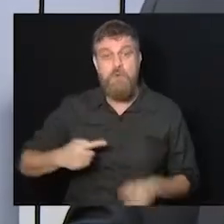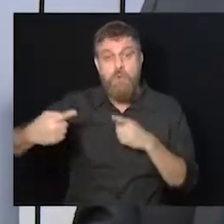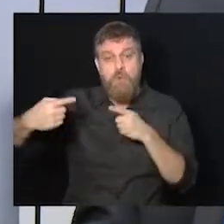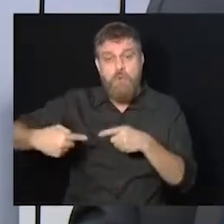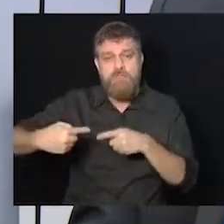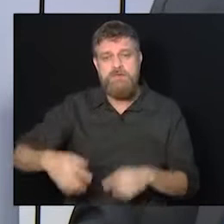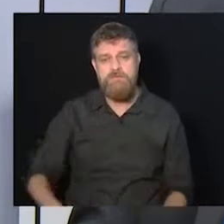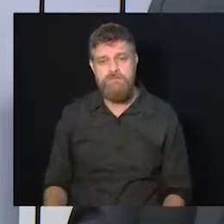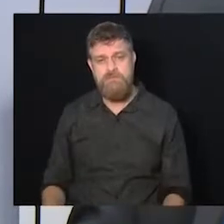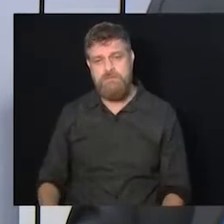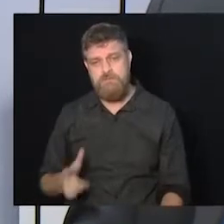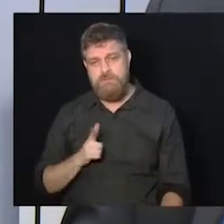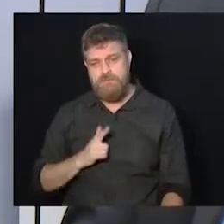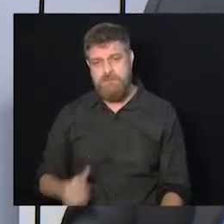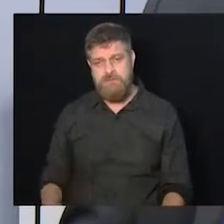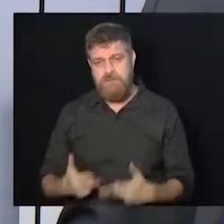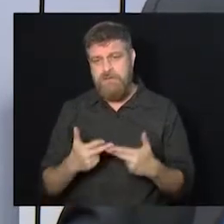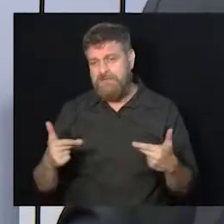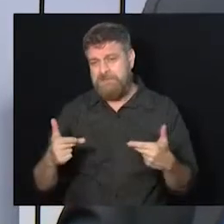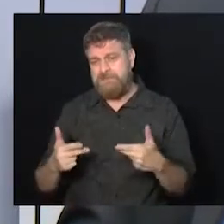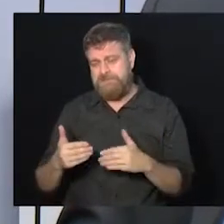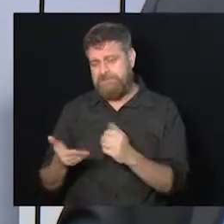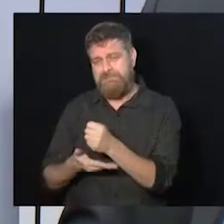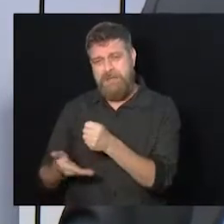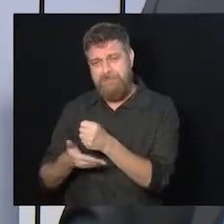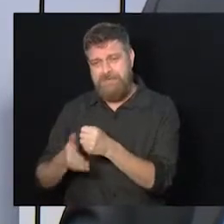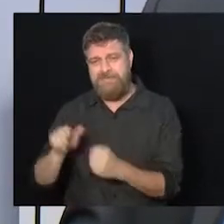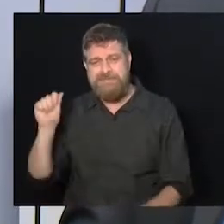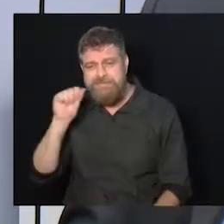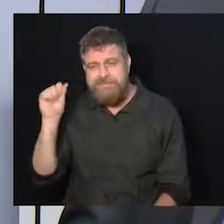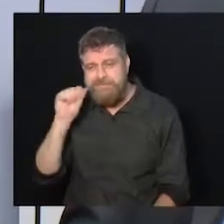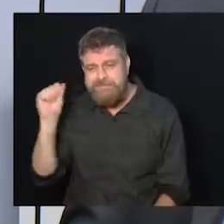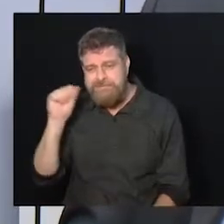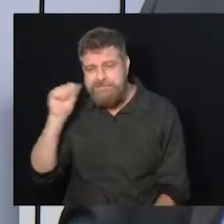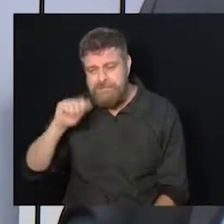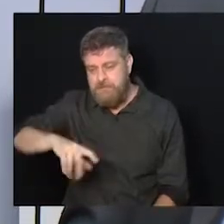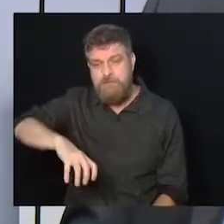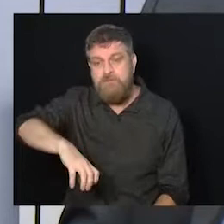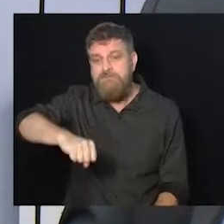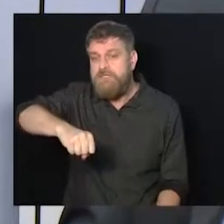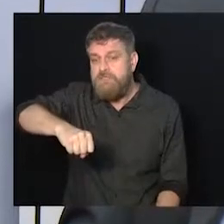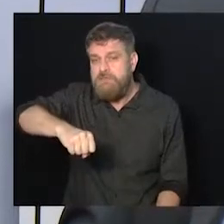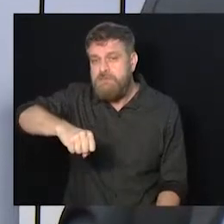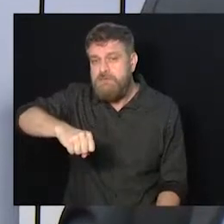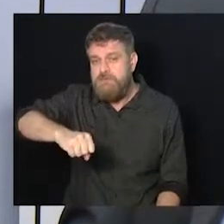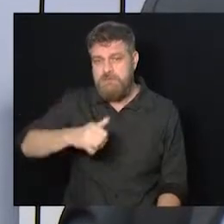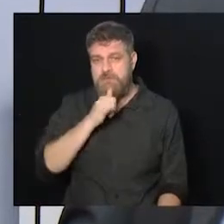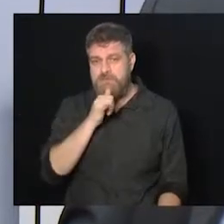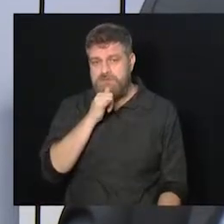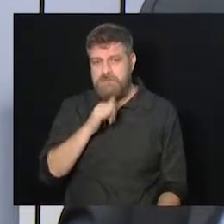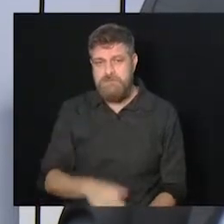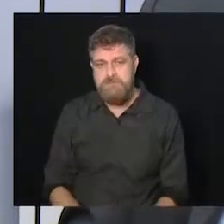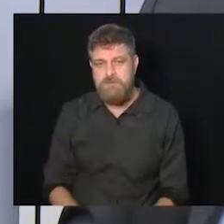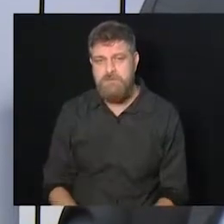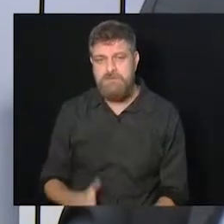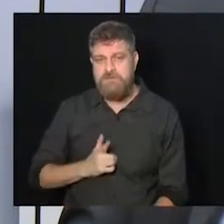desafio são as coisas mais prosaicas do mundo, né? Escovar os dentes de torneira fechada, por exemplo. Né? Que